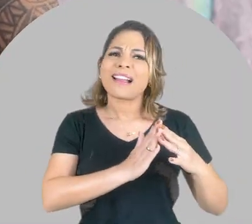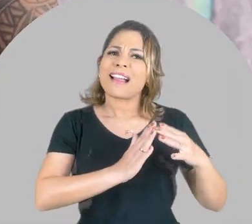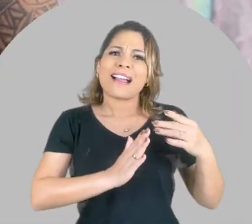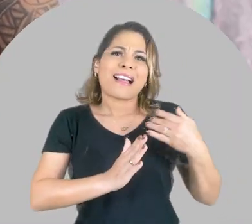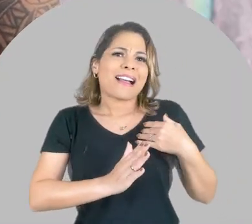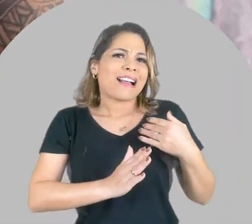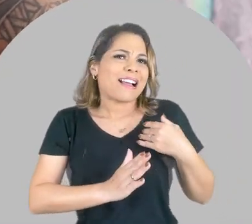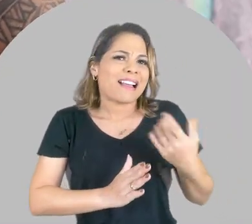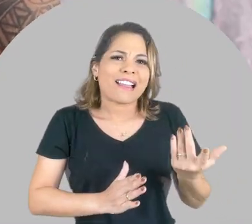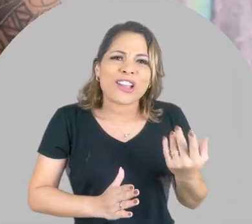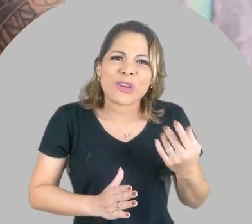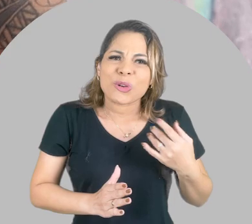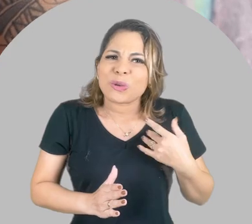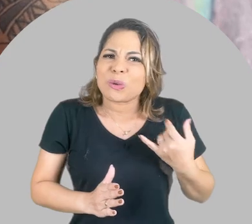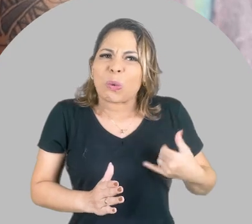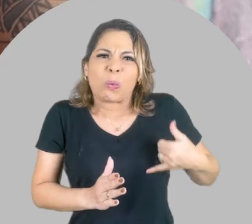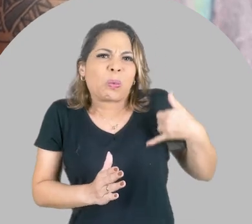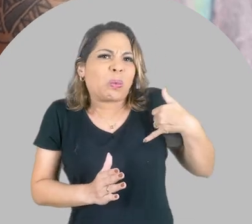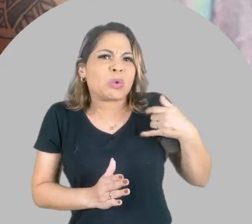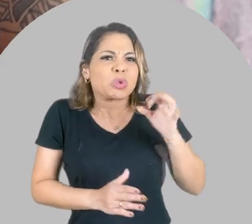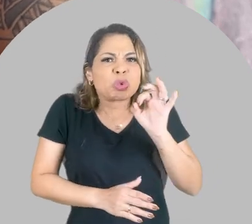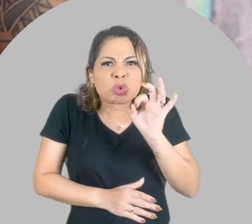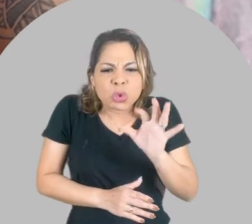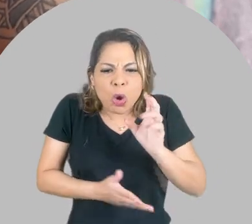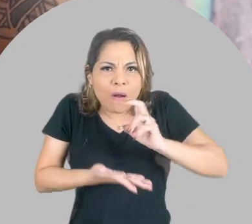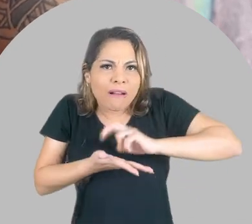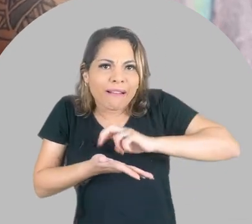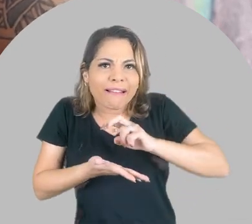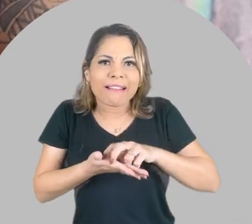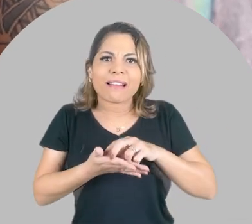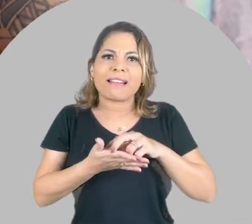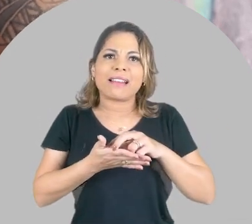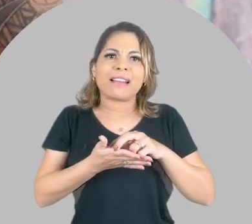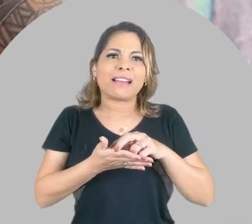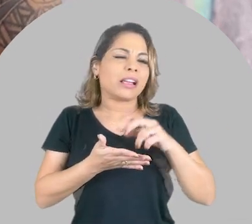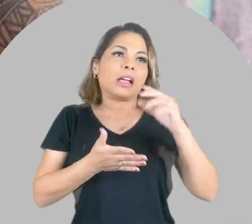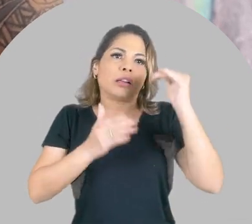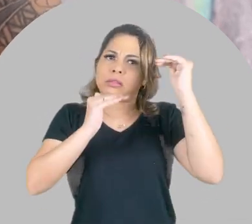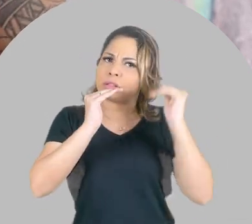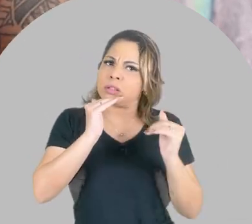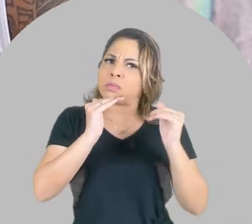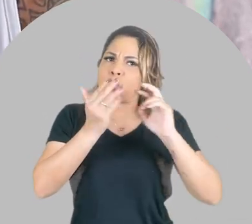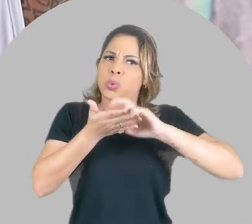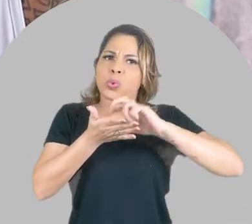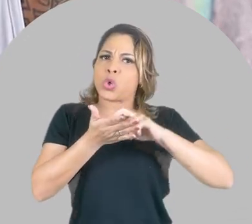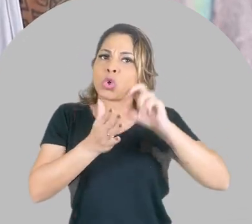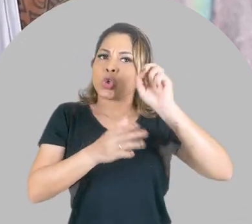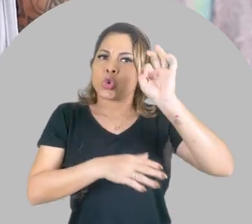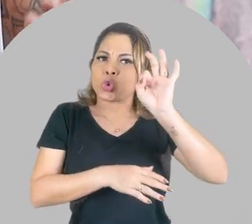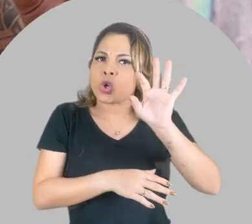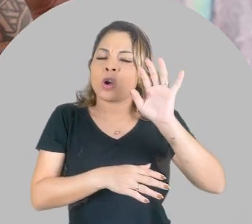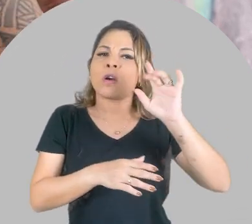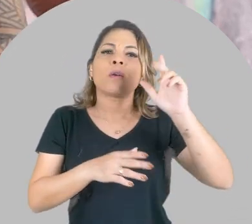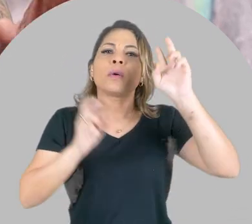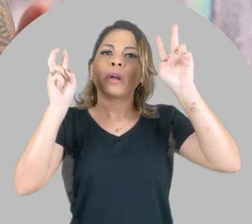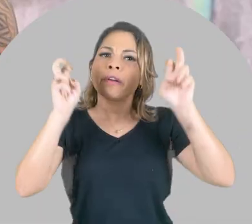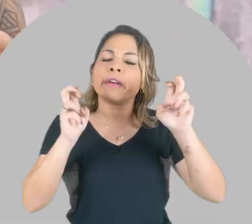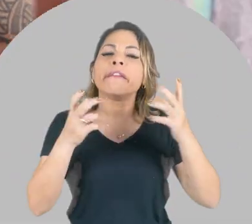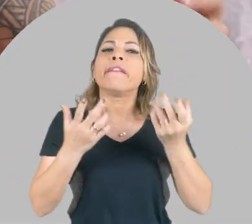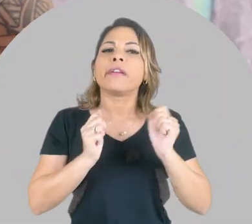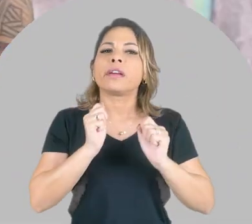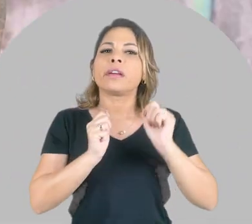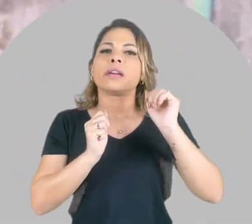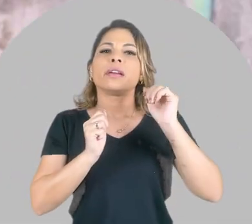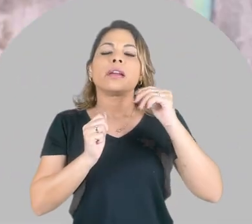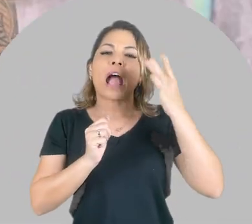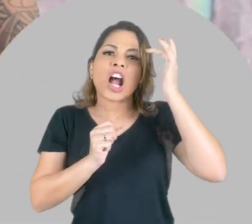vai ver, é muito egoísmo nosso achar que só o hip hop não diminui no hip hop. Esse só, abre aspas,